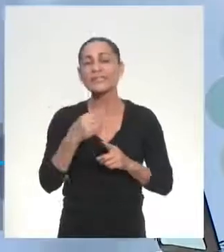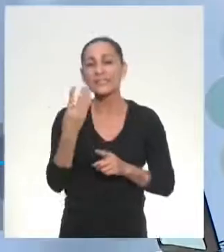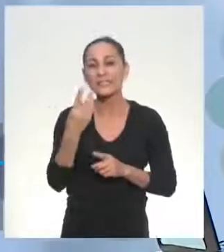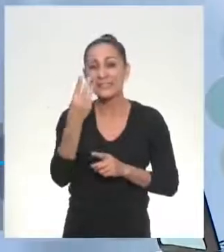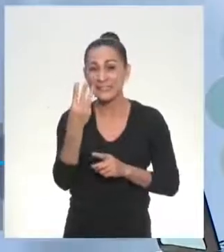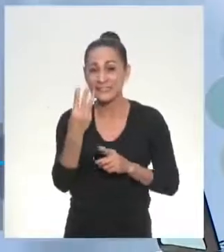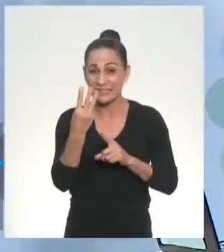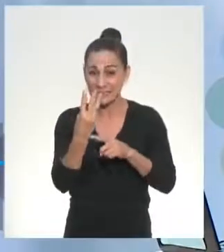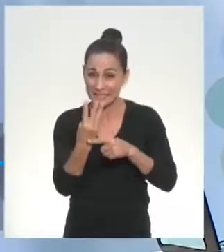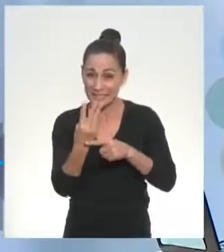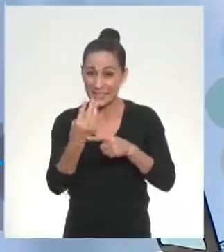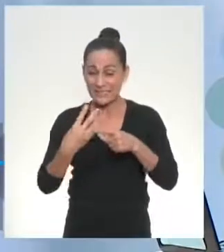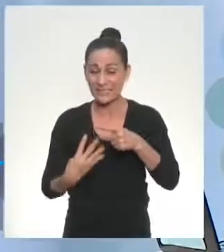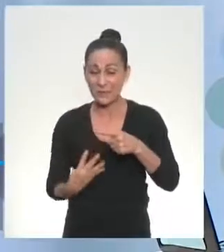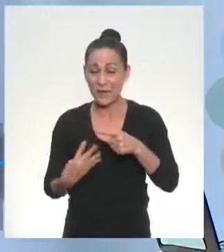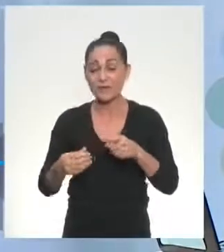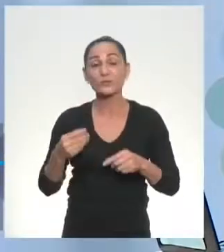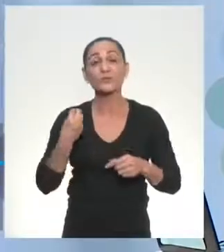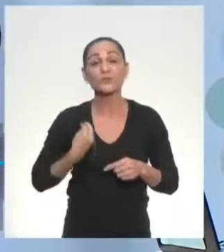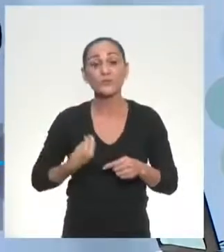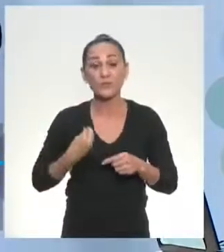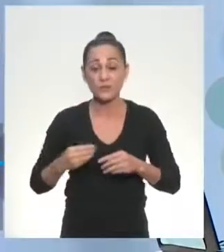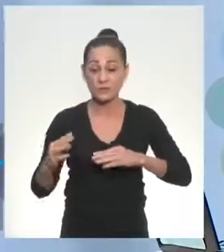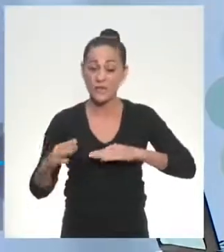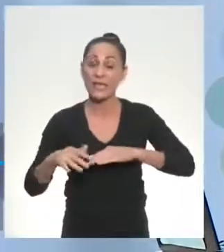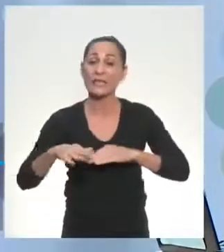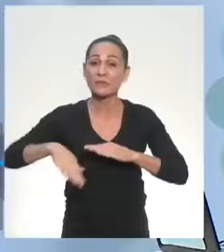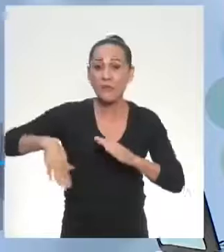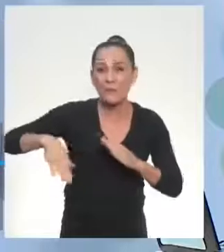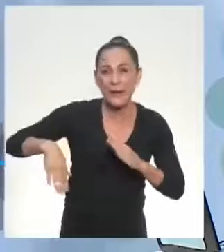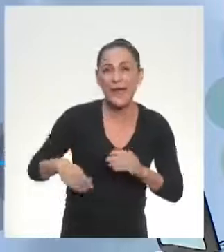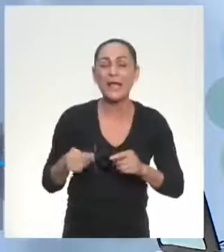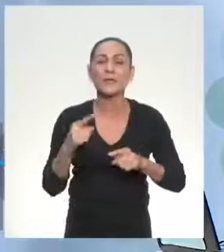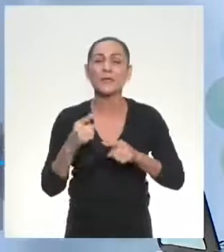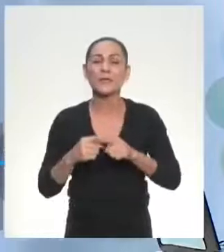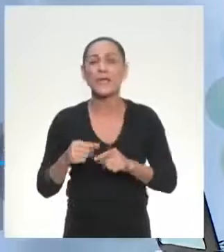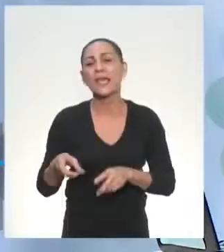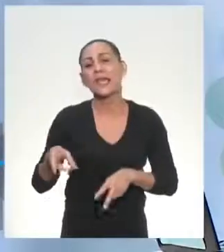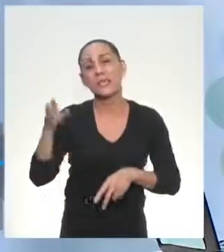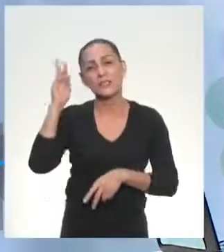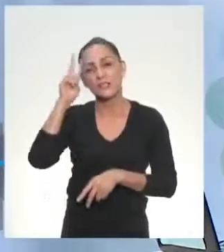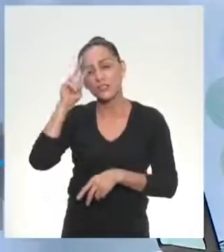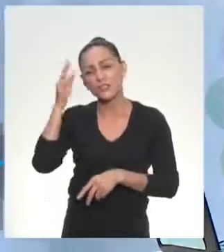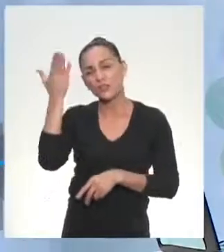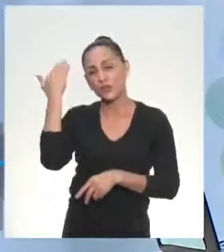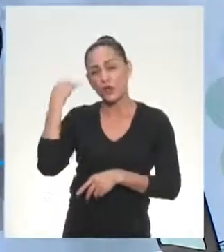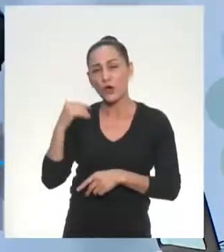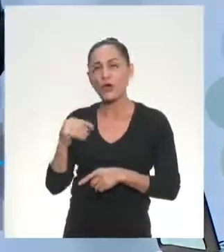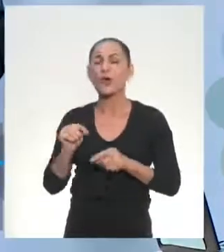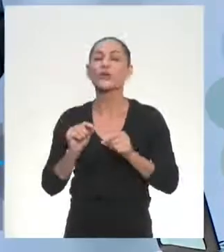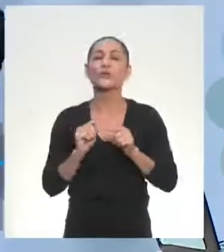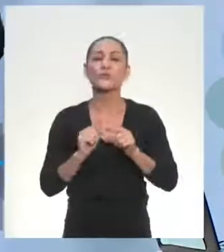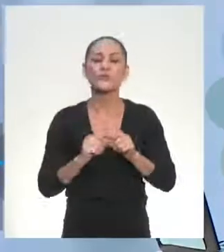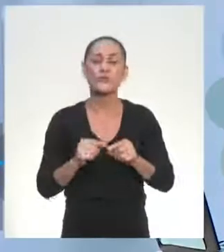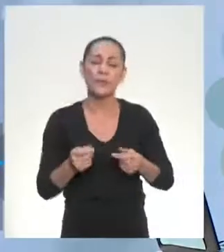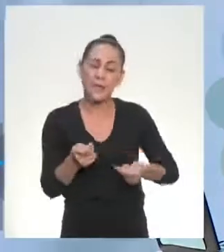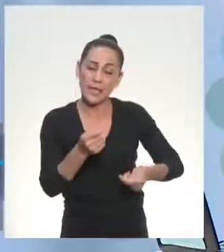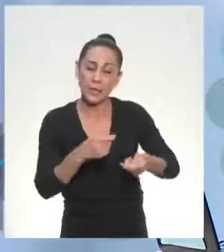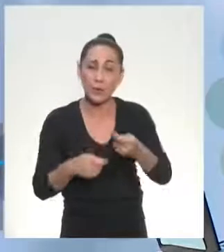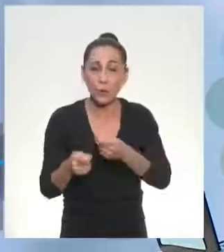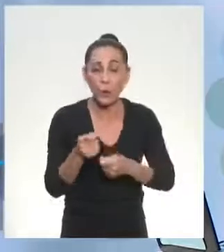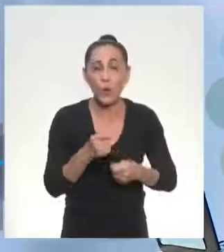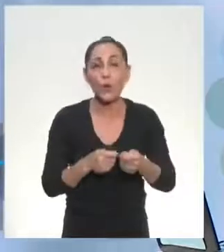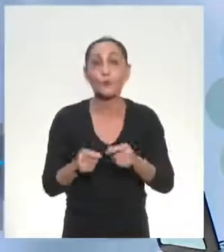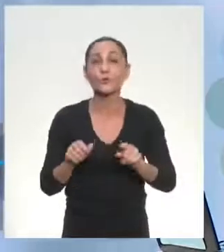áreas litorâneas, por vários aspectos. Aspectos históricos, com a colonização, aspectos econômicos,